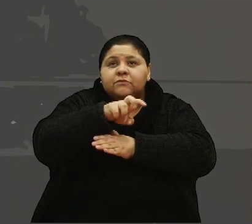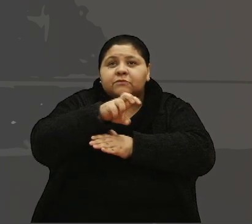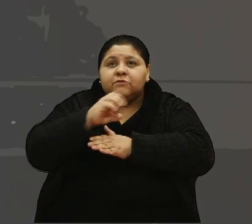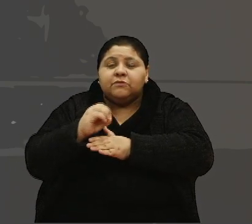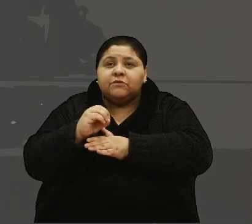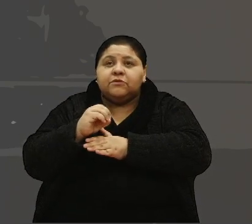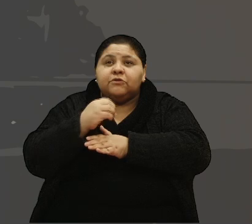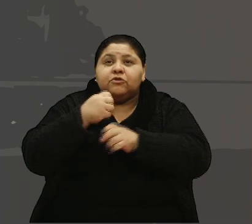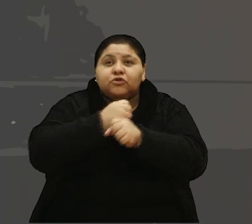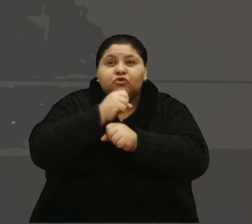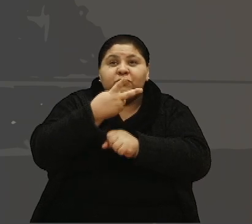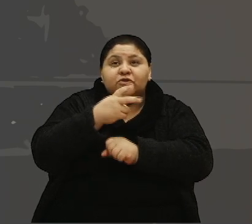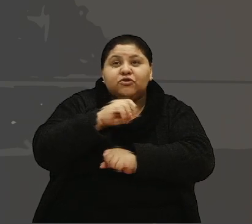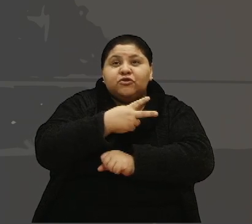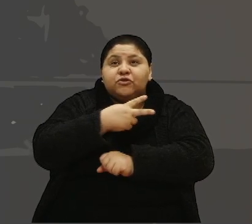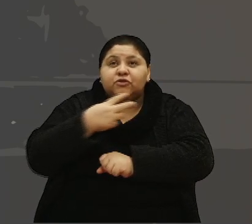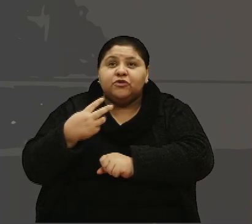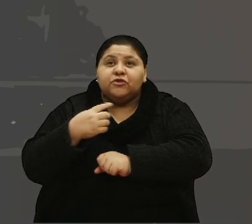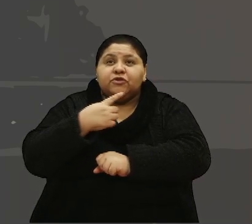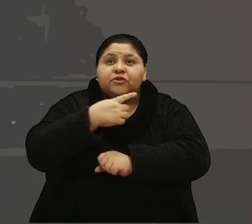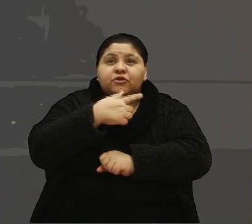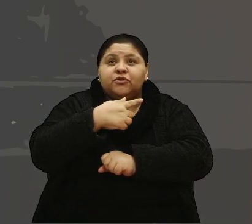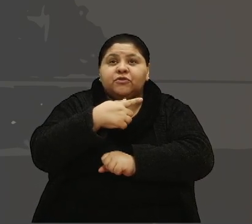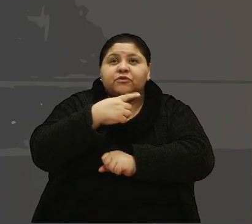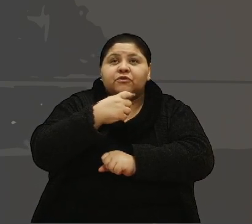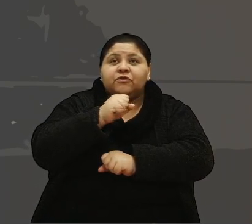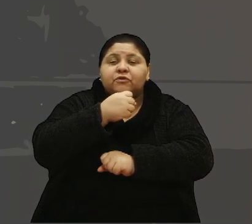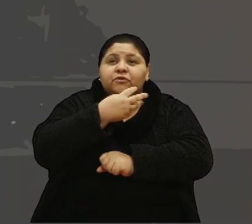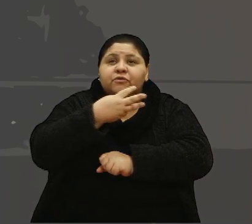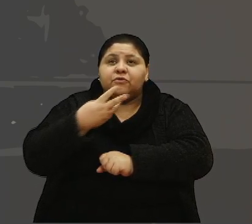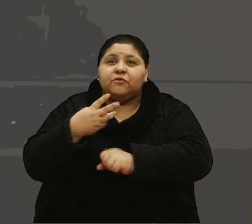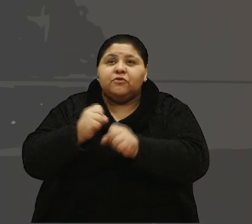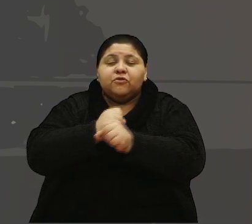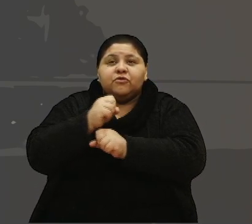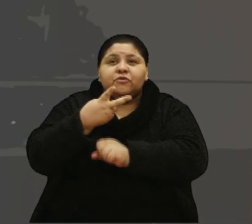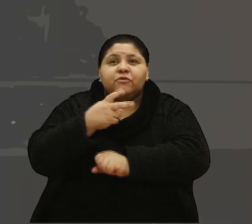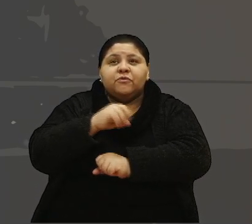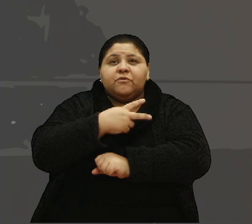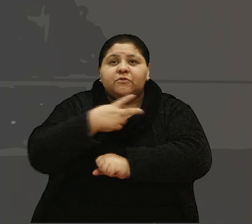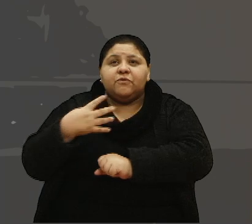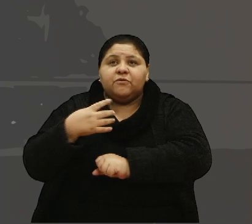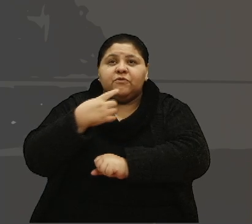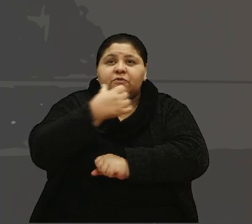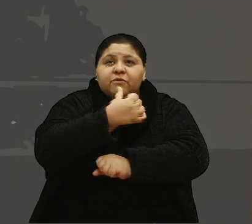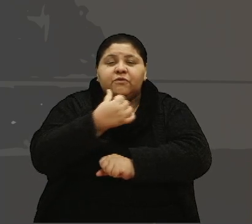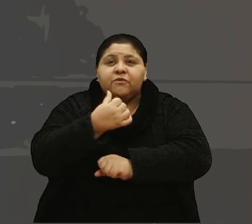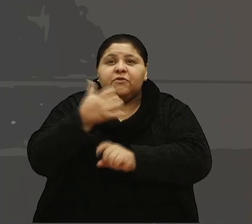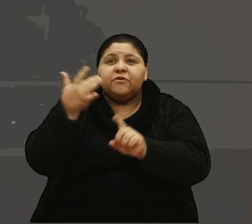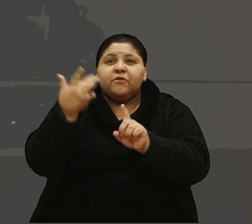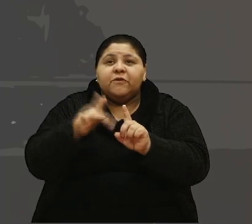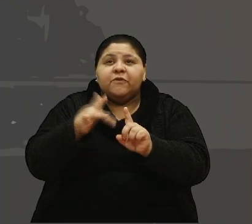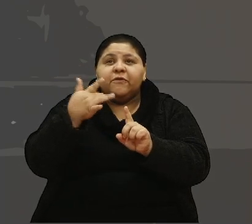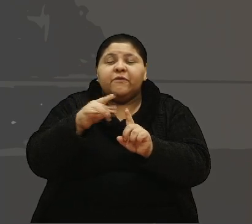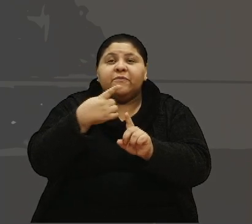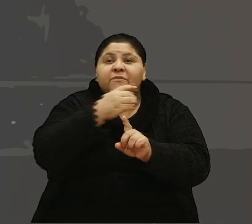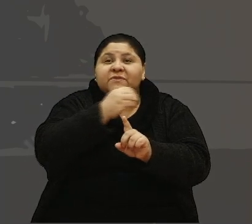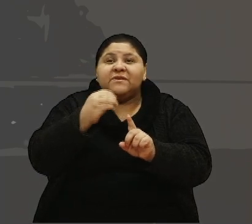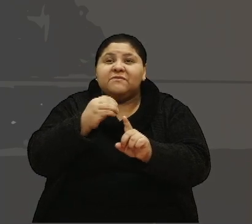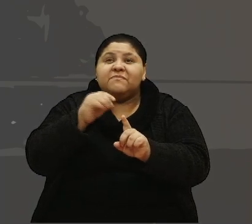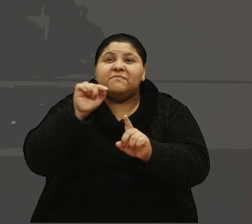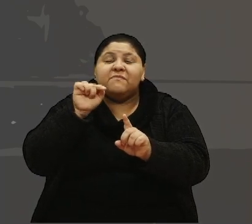71.759 vítimas em 23, 71.834 vítimas em 24, 66 vítimas por 100 mil